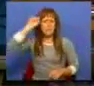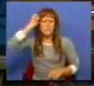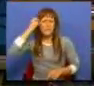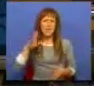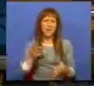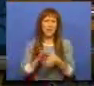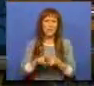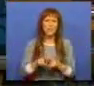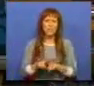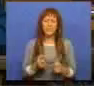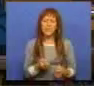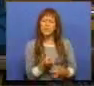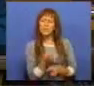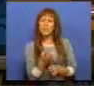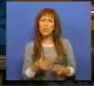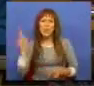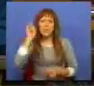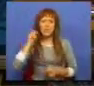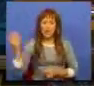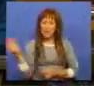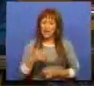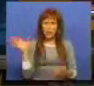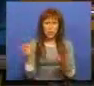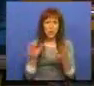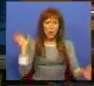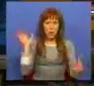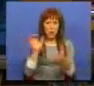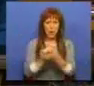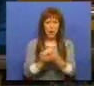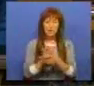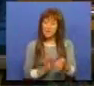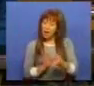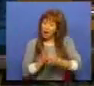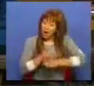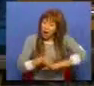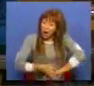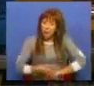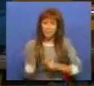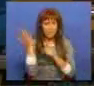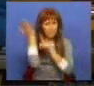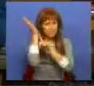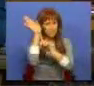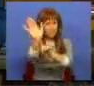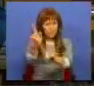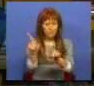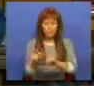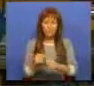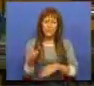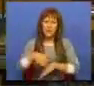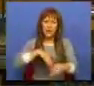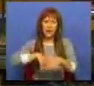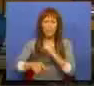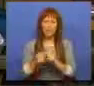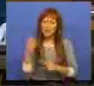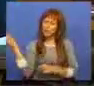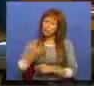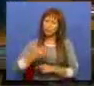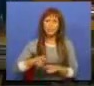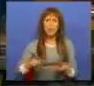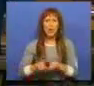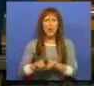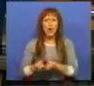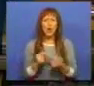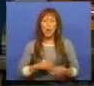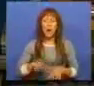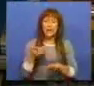o núcleo essencial do direito ao casamento através, por exemplo, da consagração do direito ao